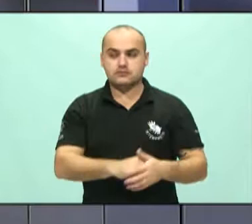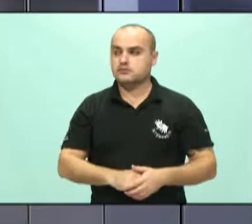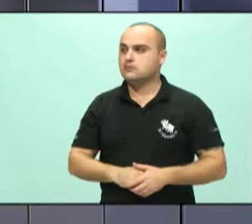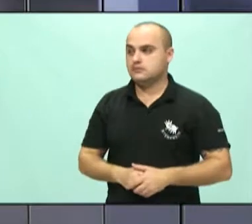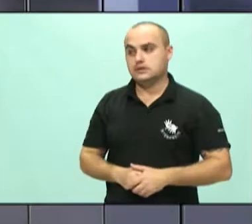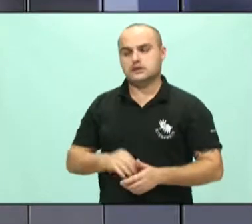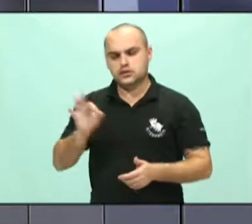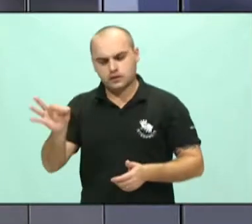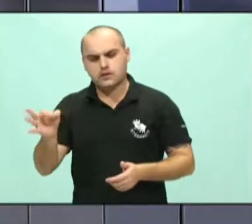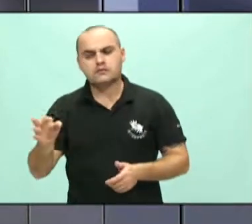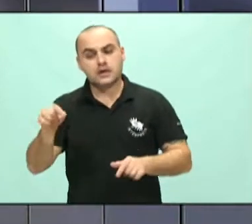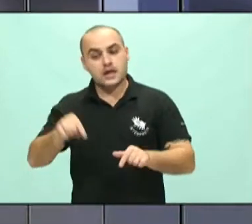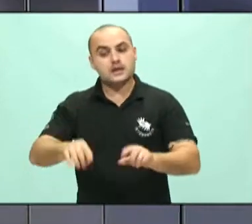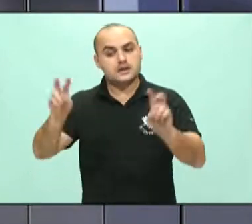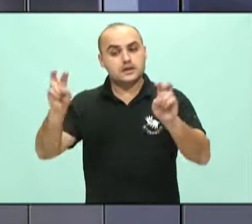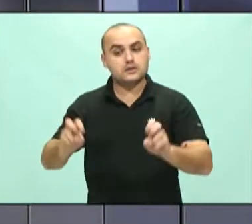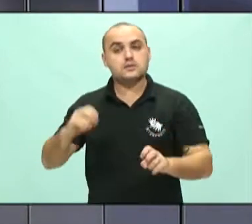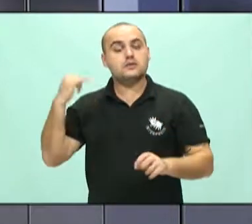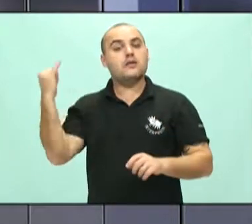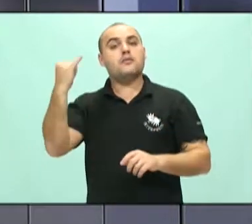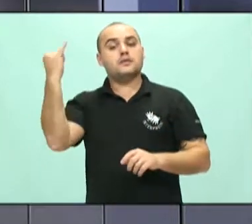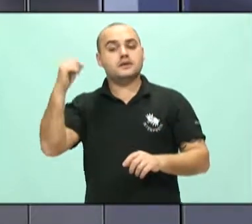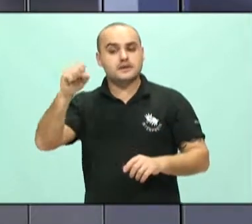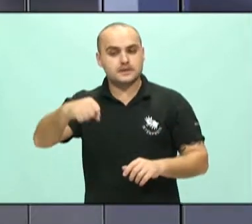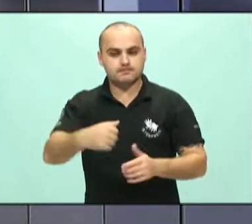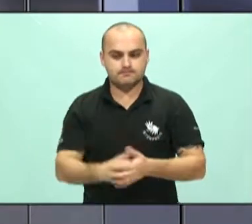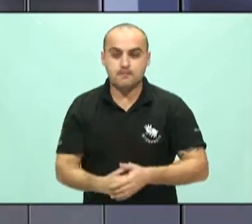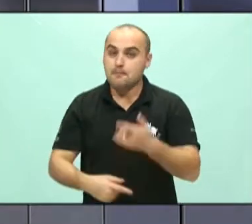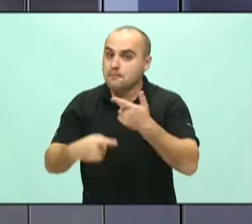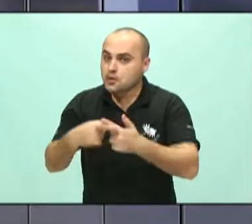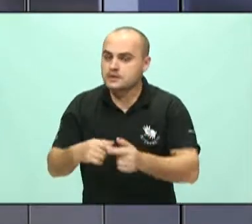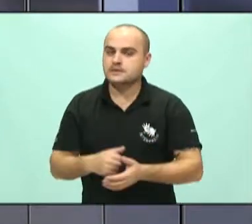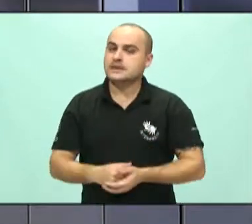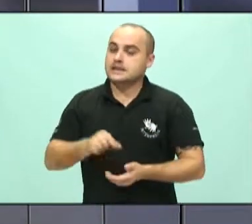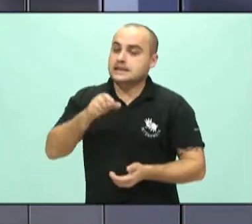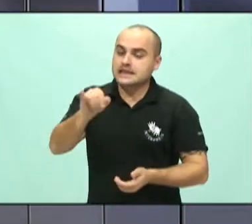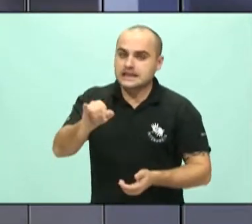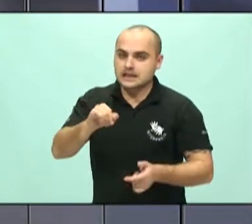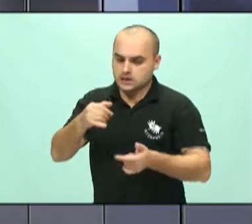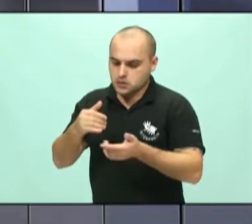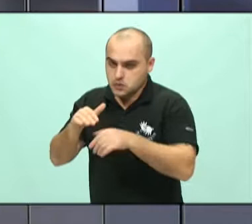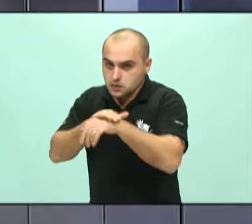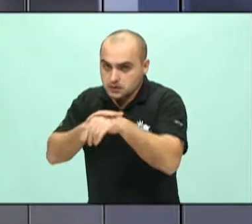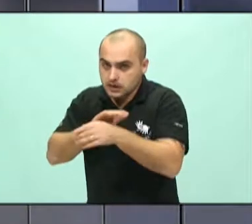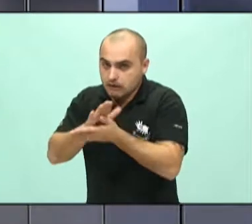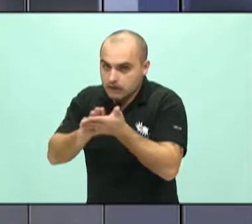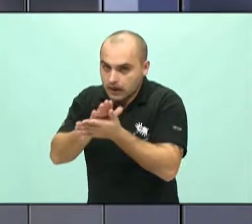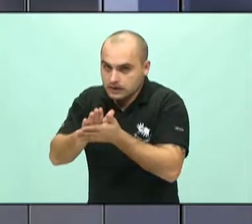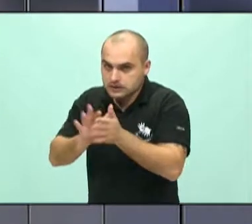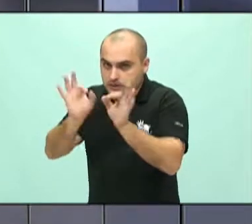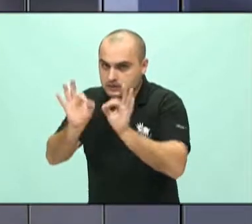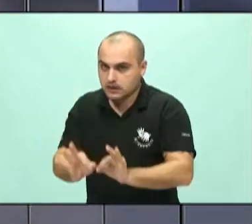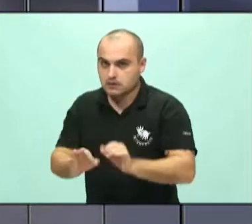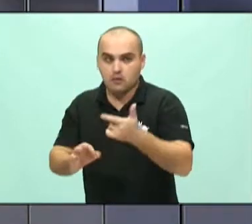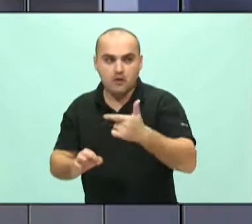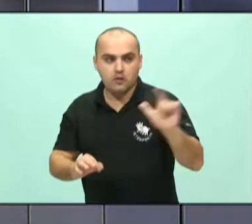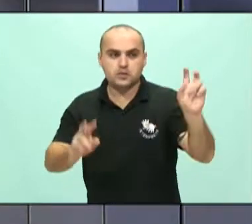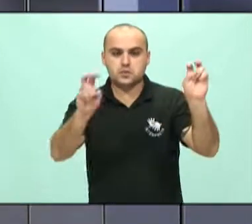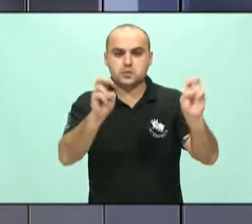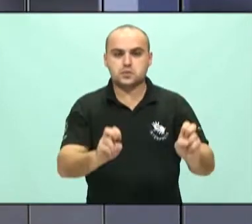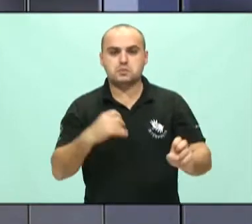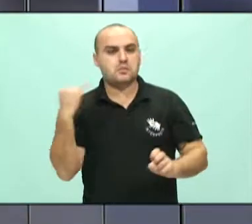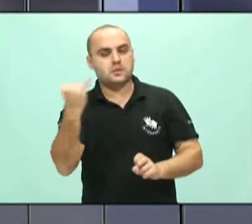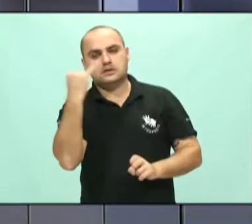tão importante, Carlo Antônio, que se ele não for tratado da maneira correta, nenhum outro assunto vai ter